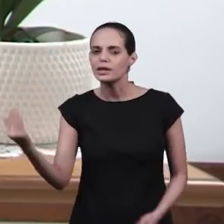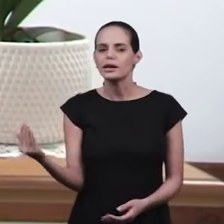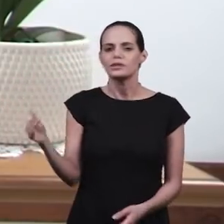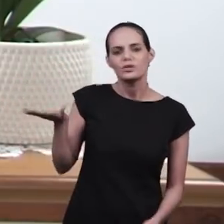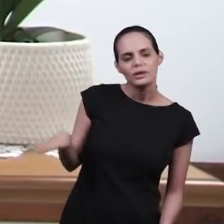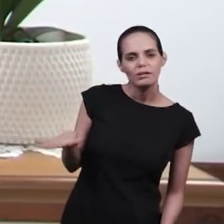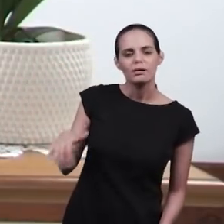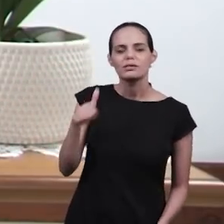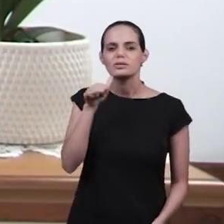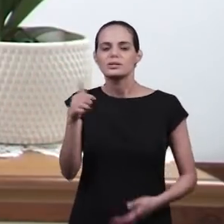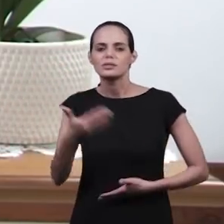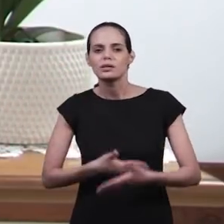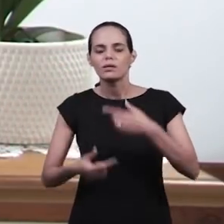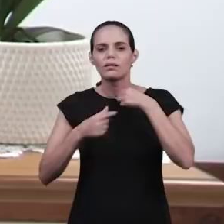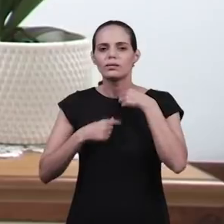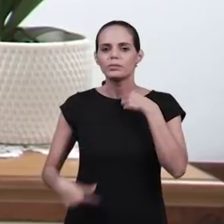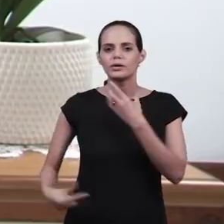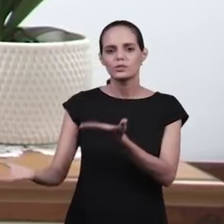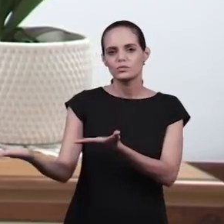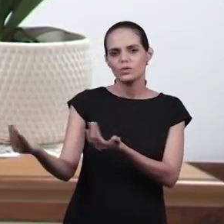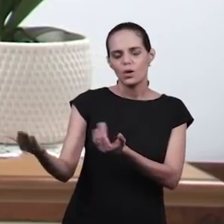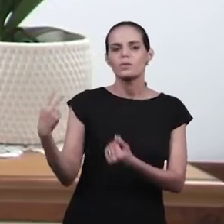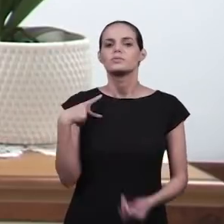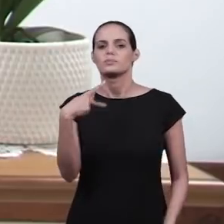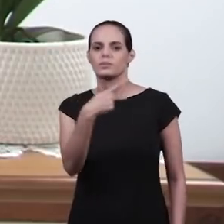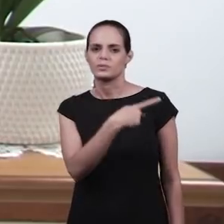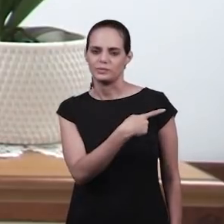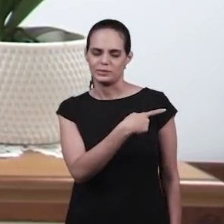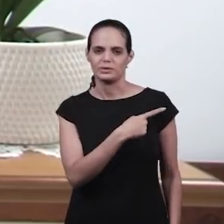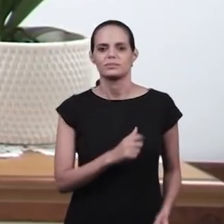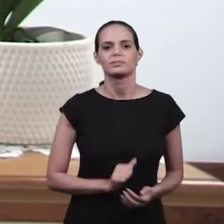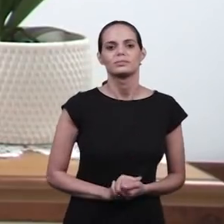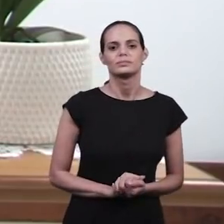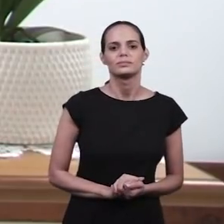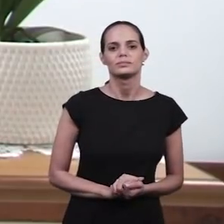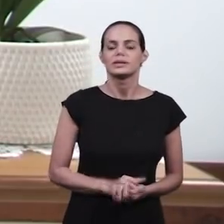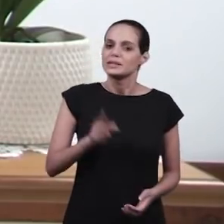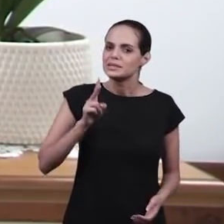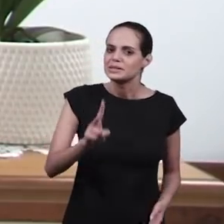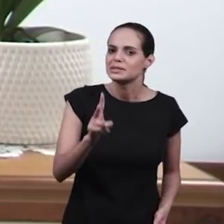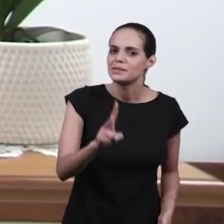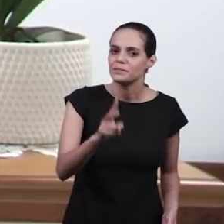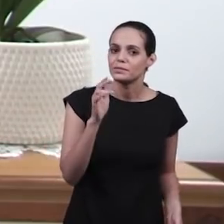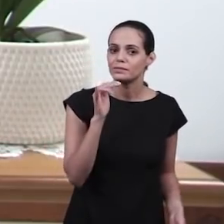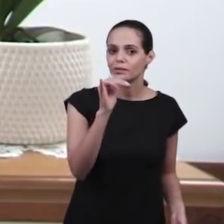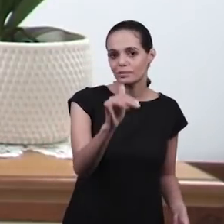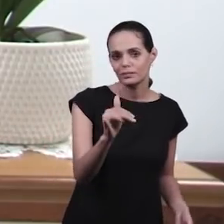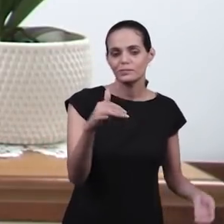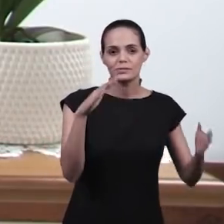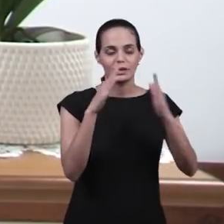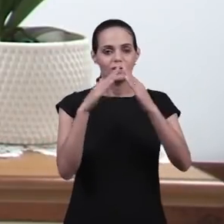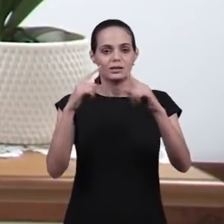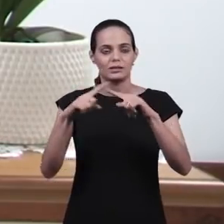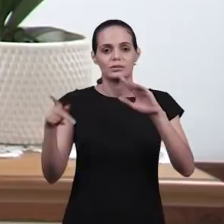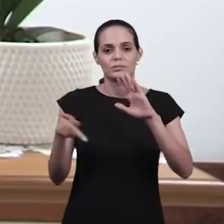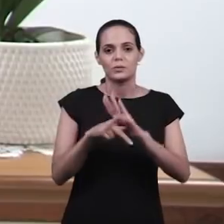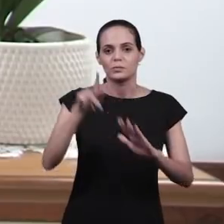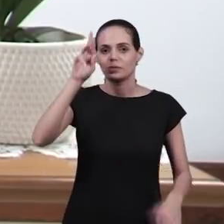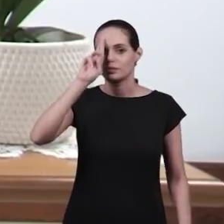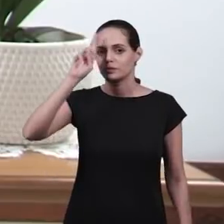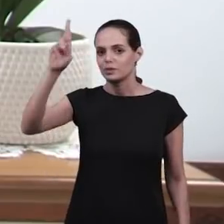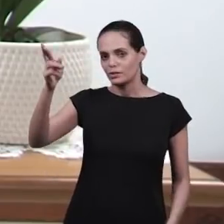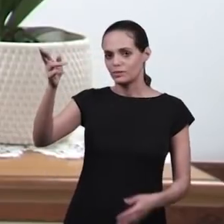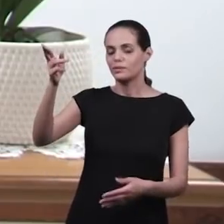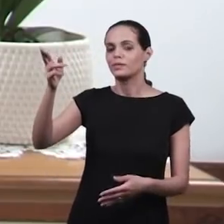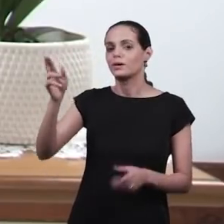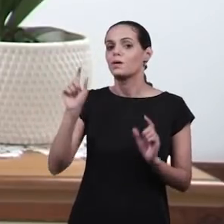com adolescentes, crianças, senhoras, obreiros, jovens e pastores. Então, como sempre falamos, a Igreja